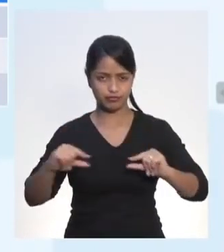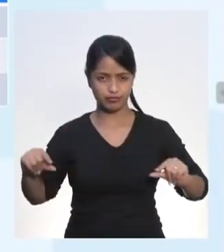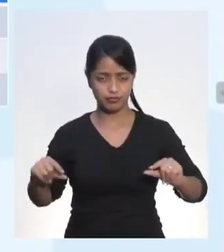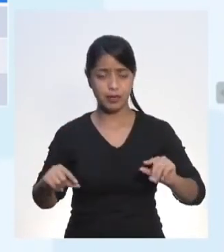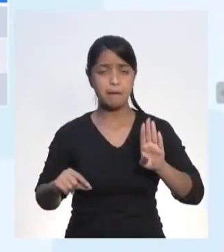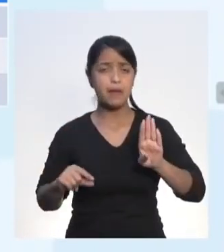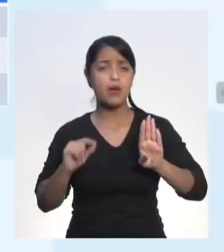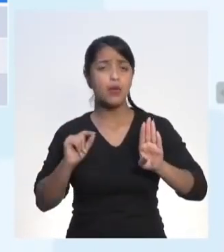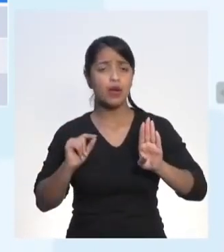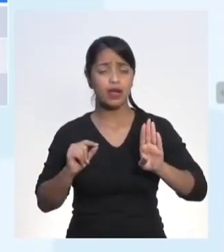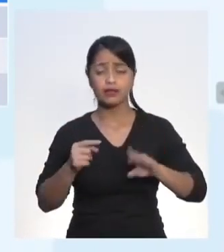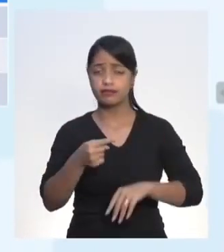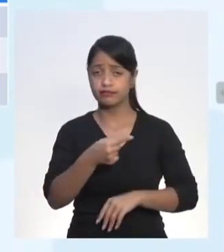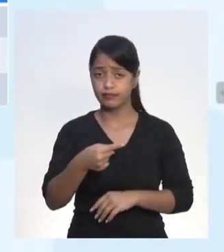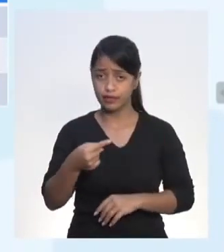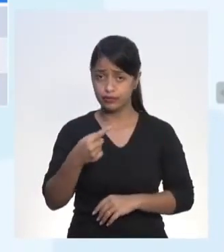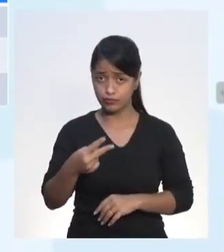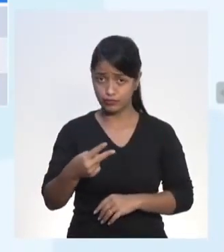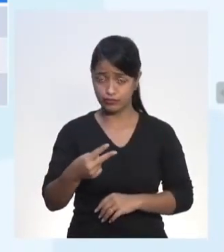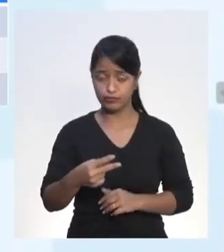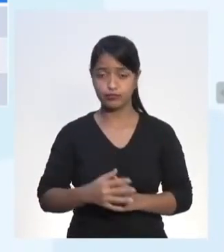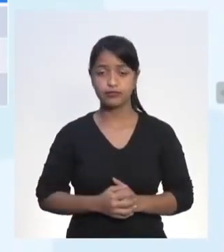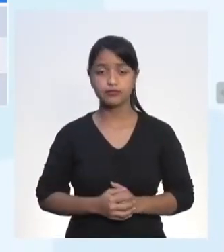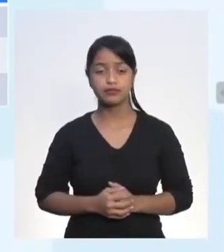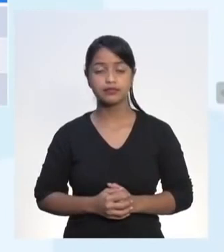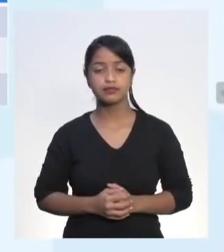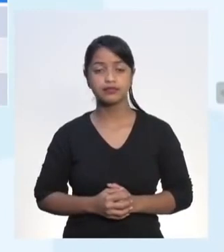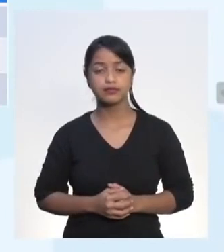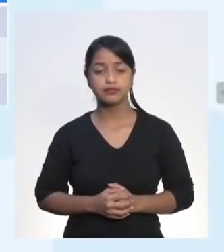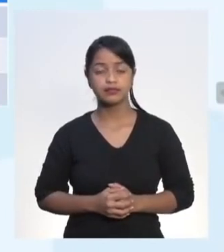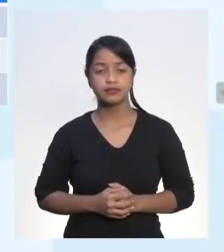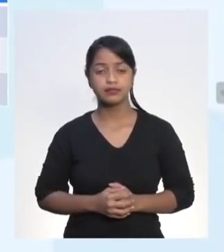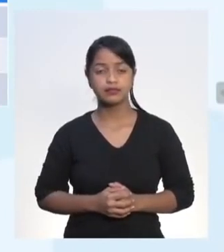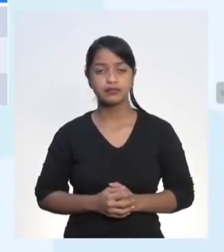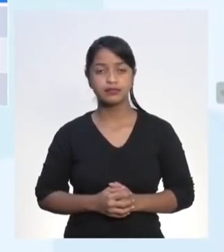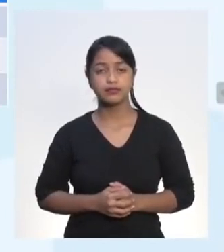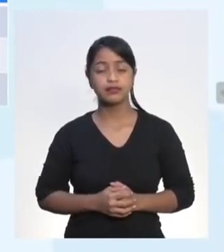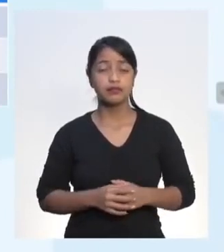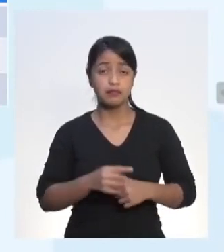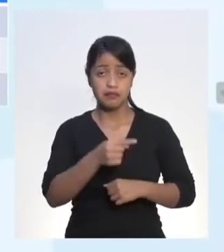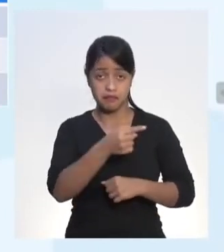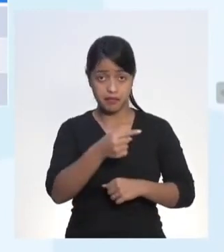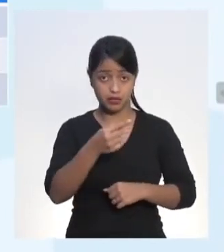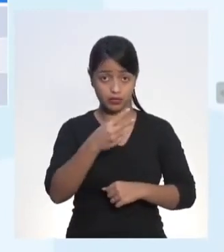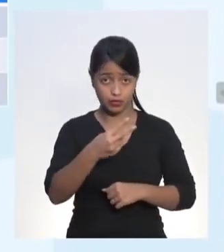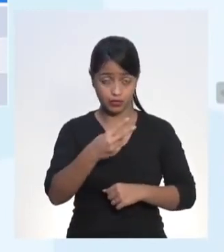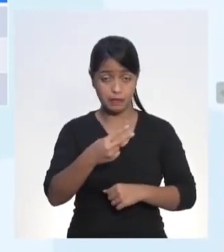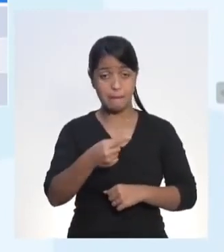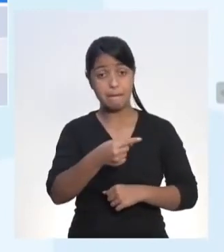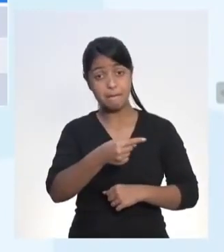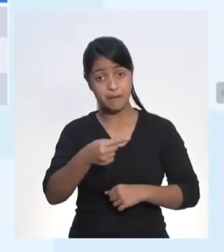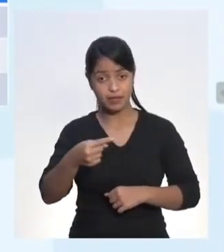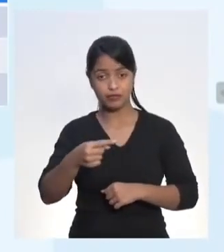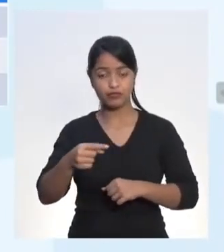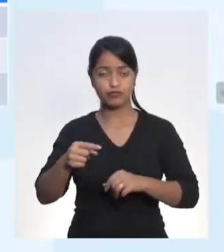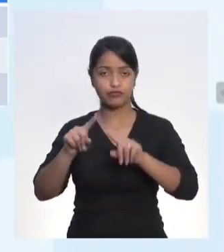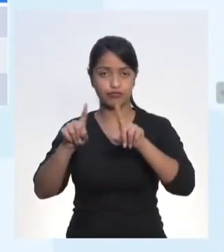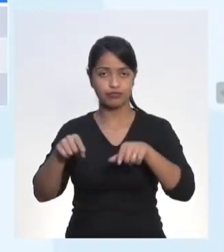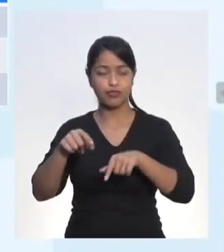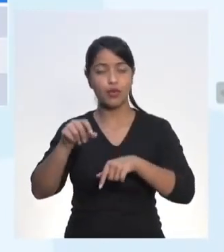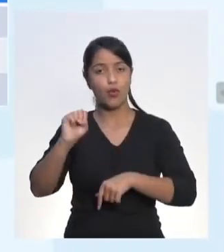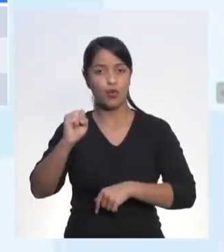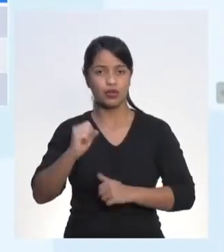2 negativo. Eu subtraio com um A, que é 8, só que ele